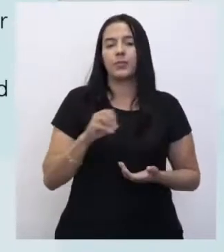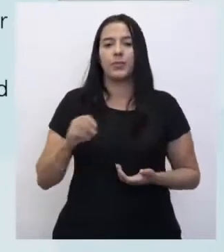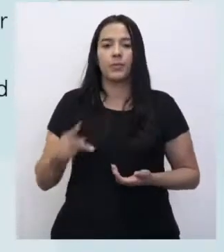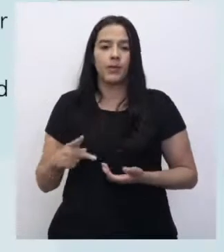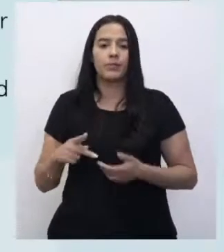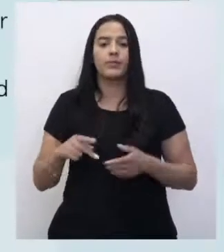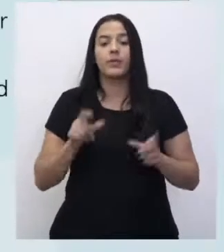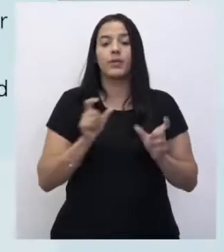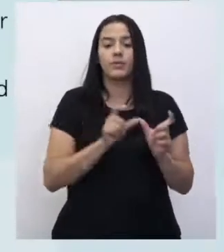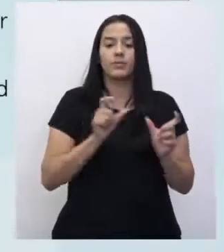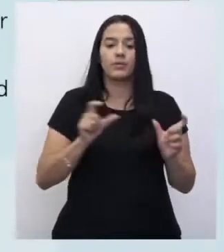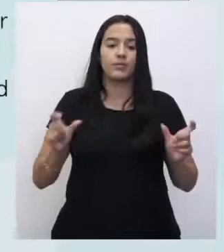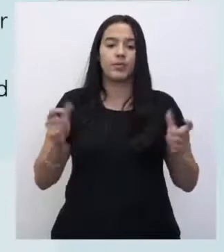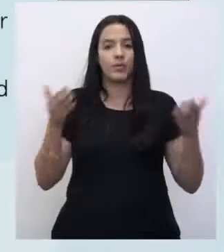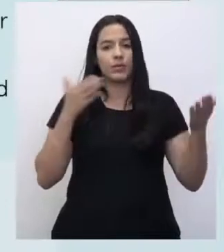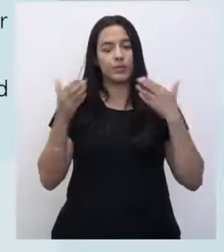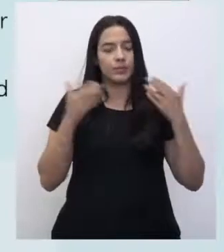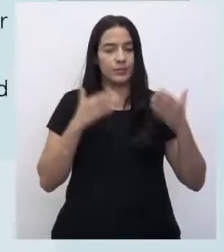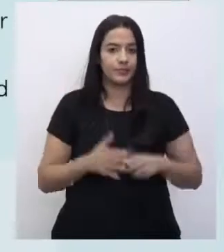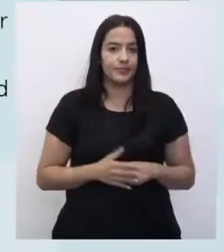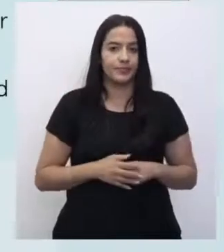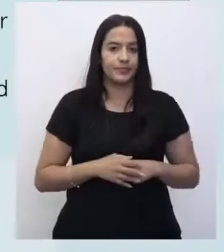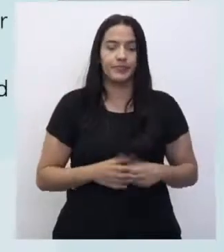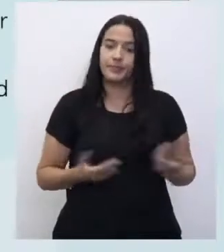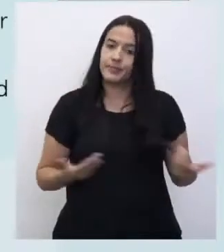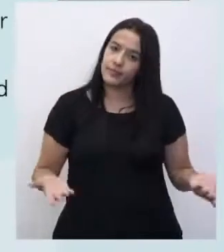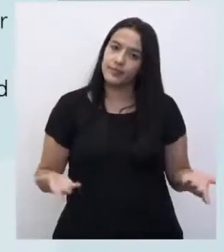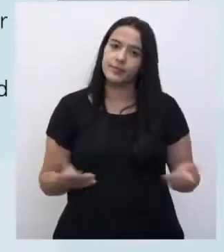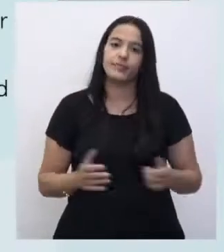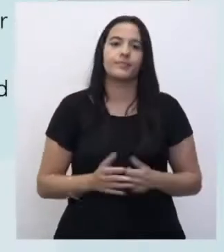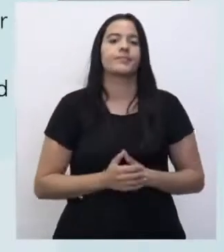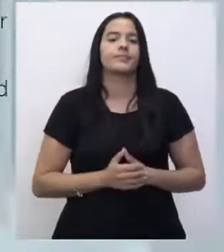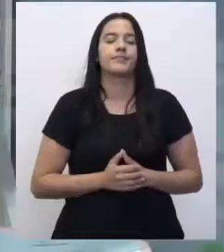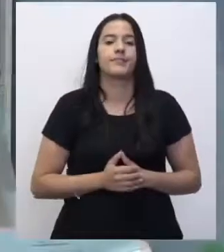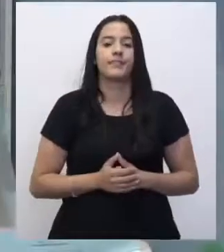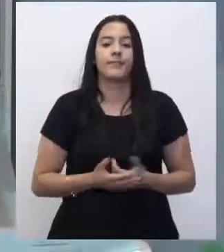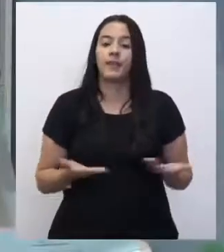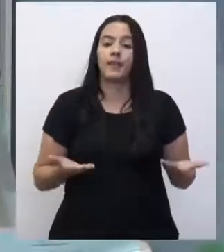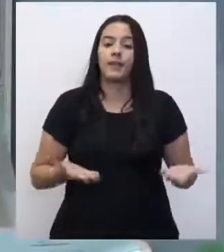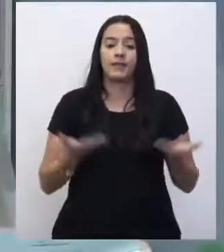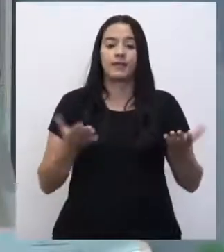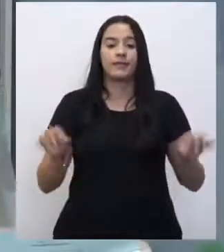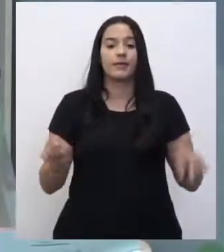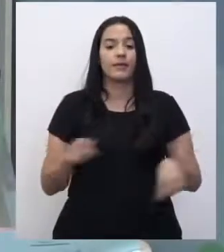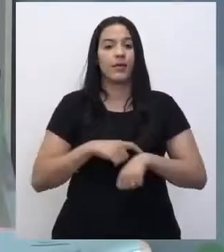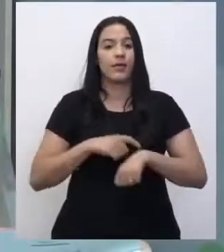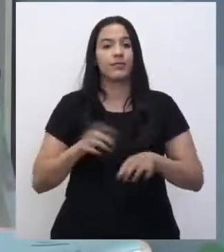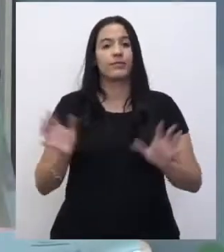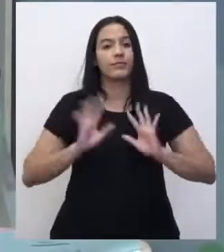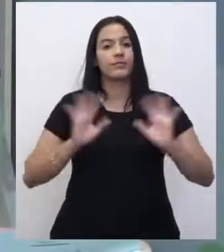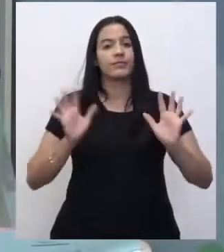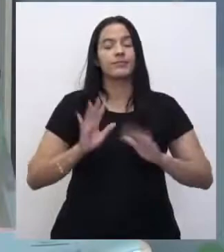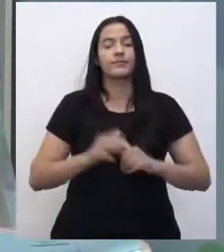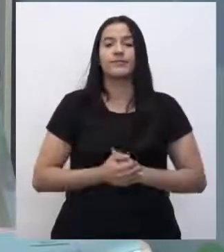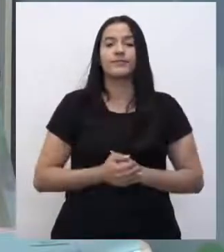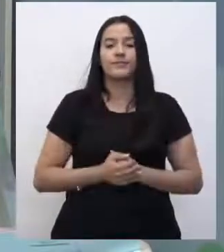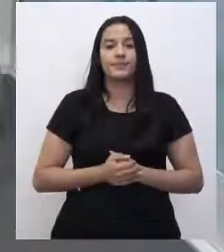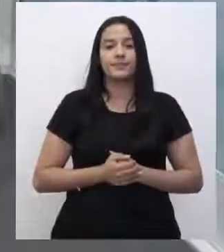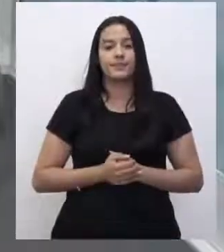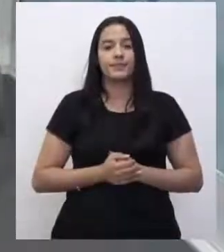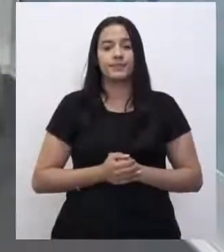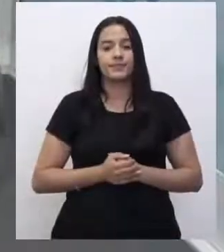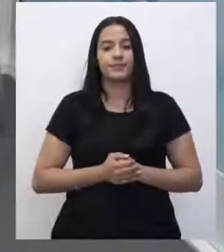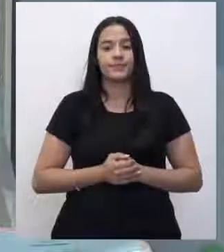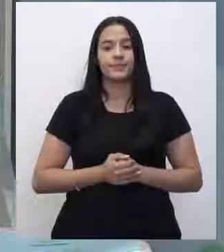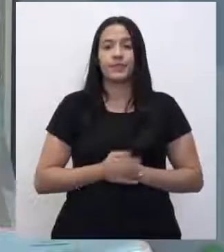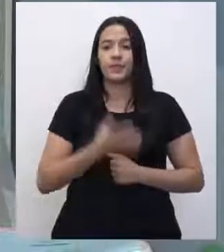letras, trabalhando o comparativo e o superlativo, né? Bem Antônia, legal. tá na hora de falar tchau? Tá, bye bye, have a nice weekend.